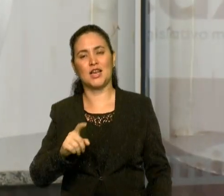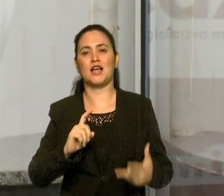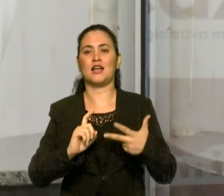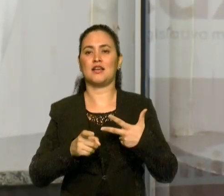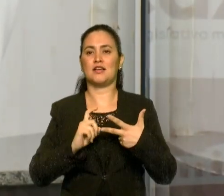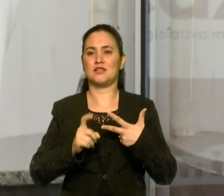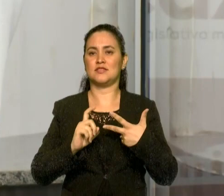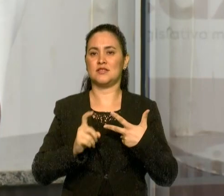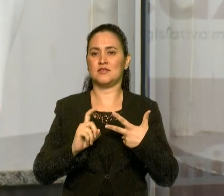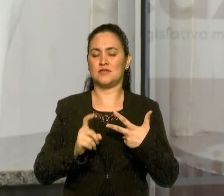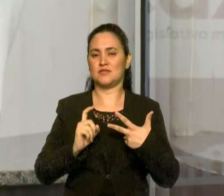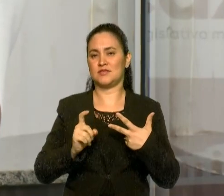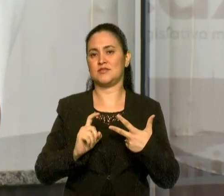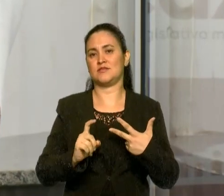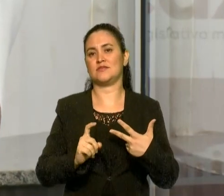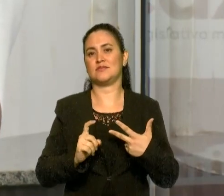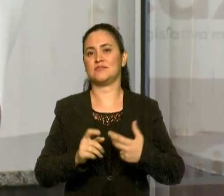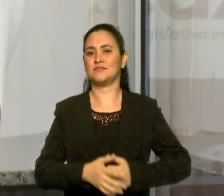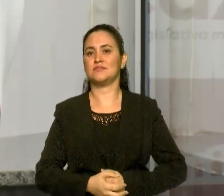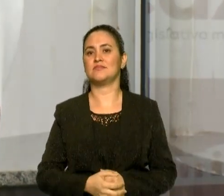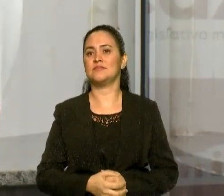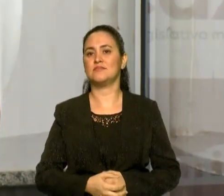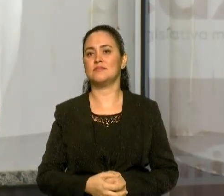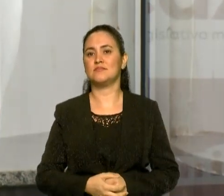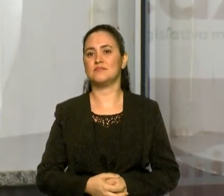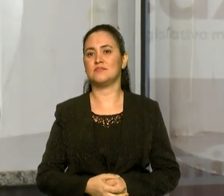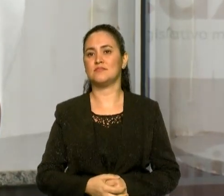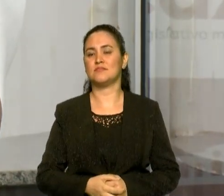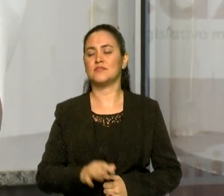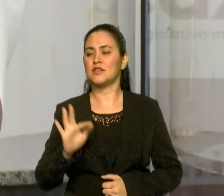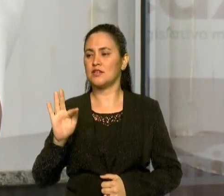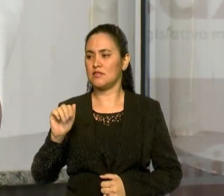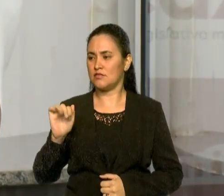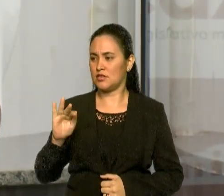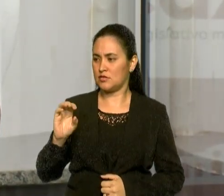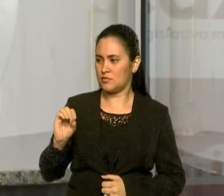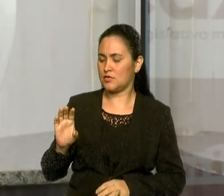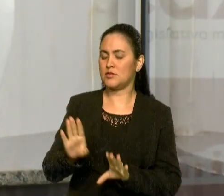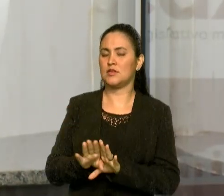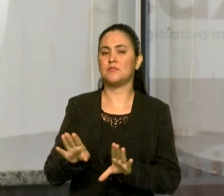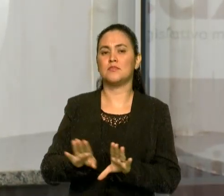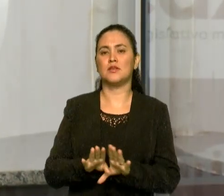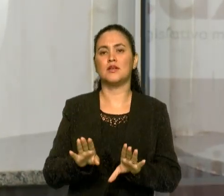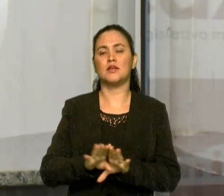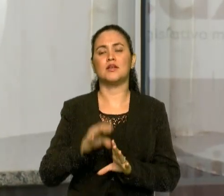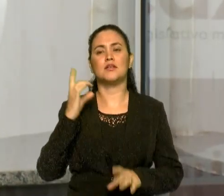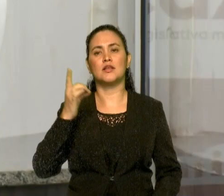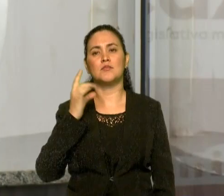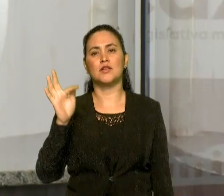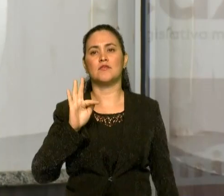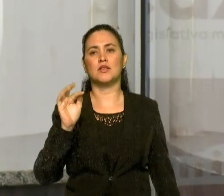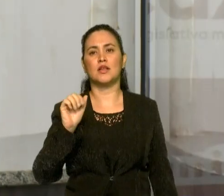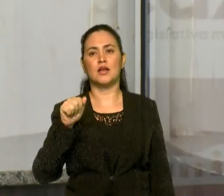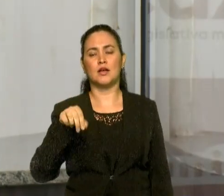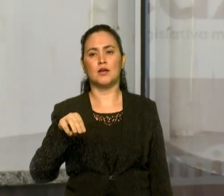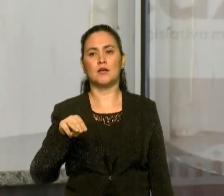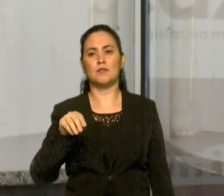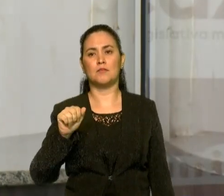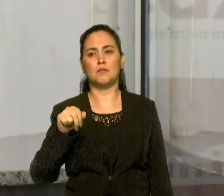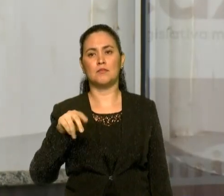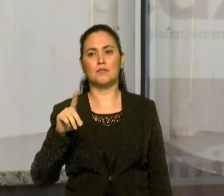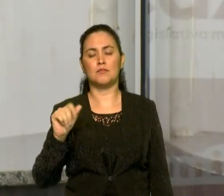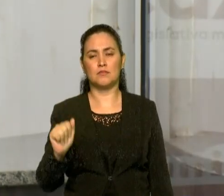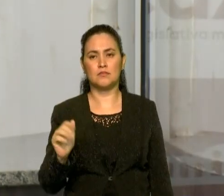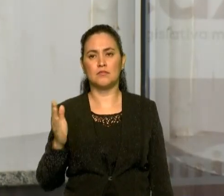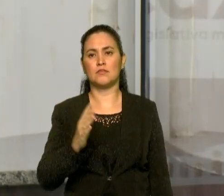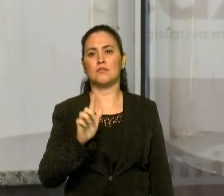feito. Com certeza, Fábio, quero também fazer referência à nossa deputada federal, Amanda Gentil, a deputada mais jovem